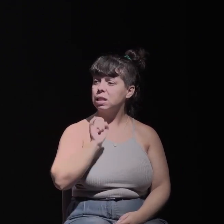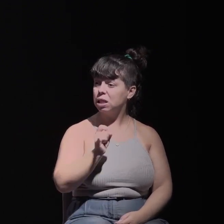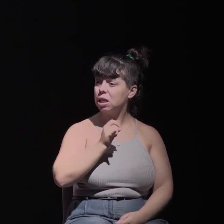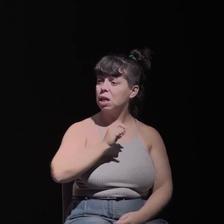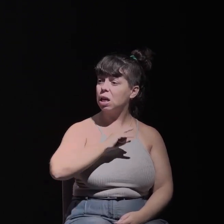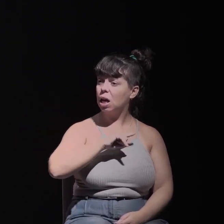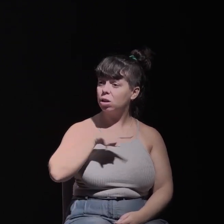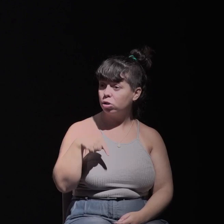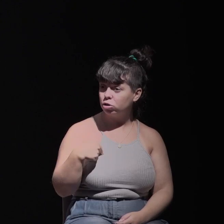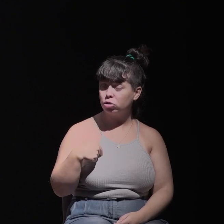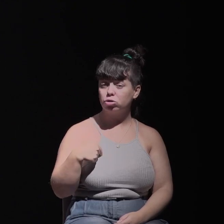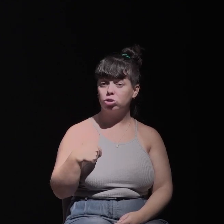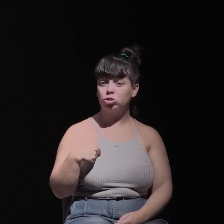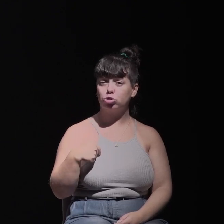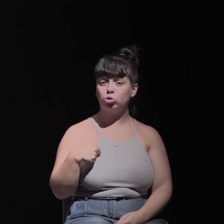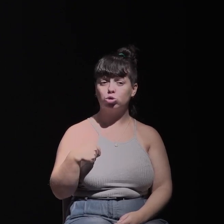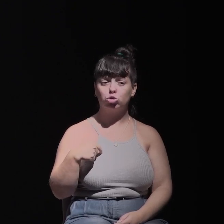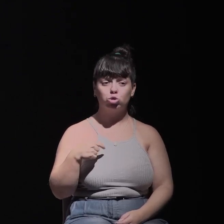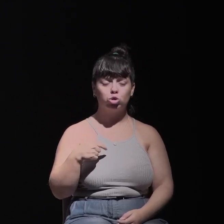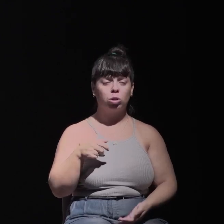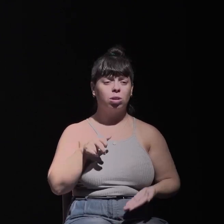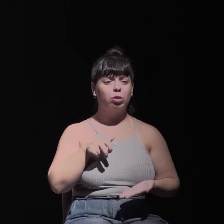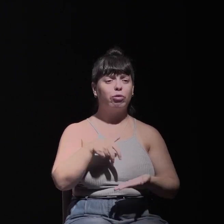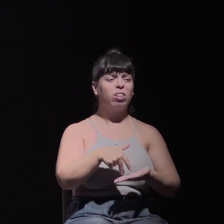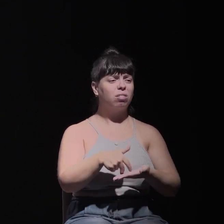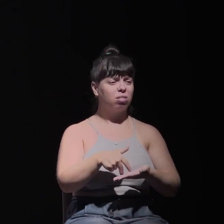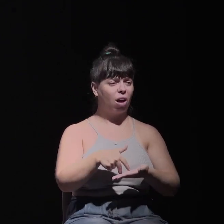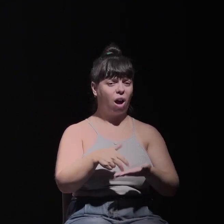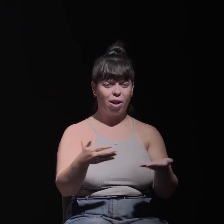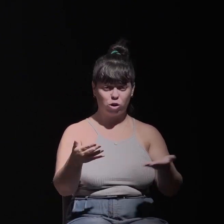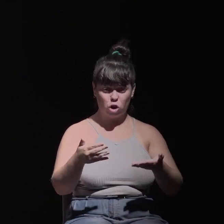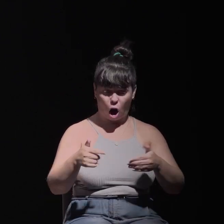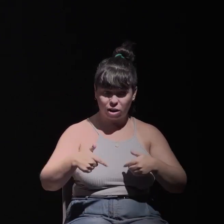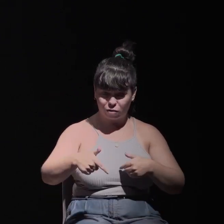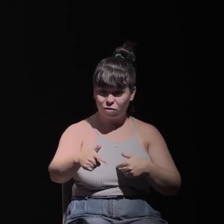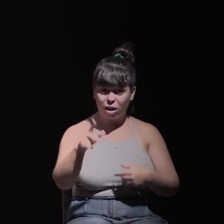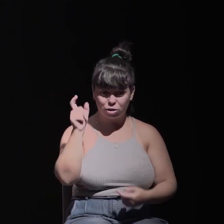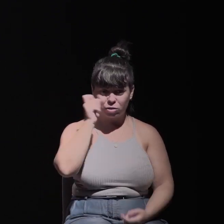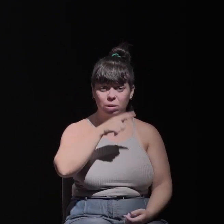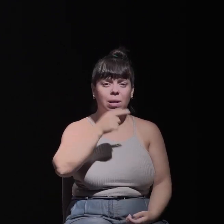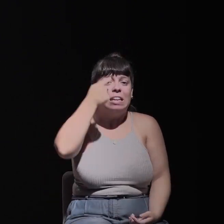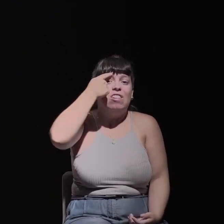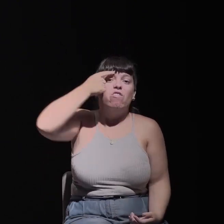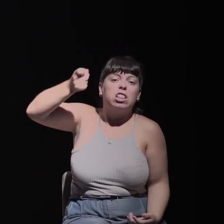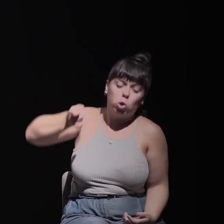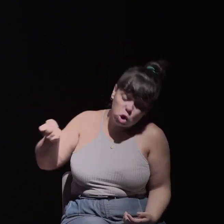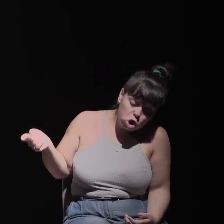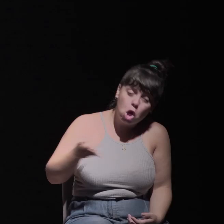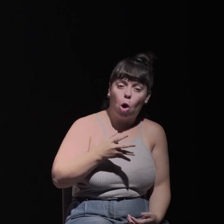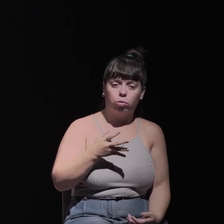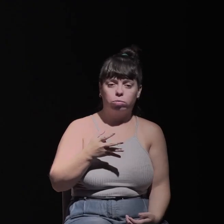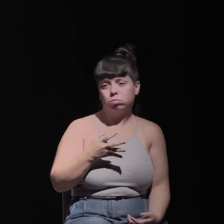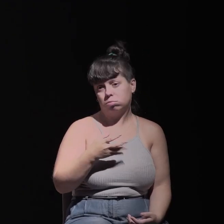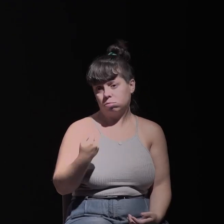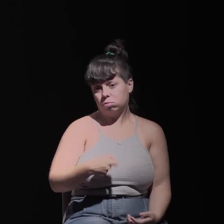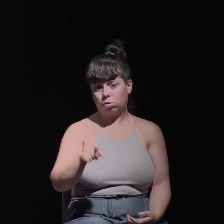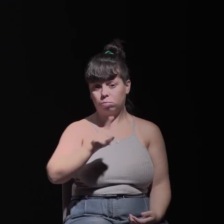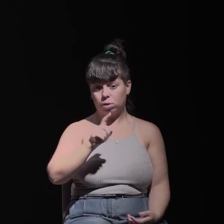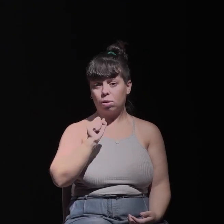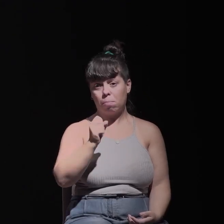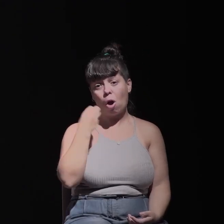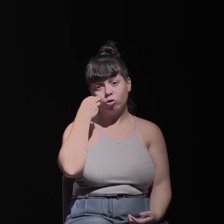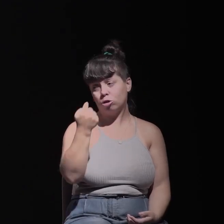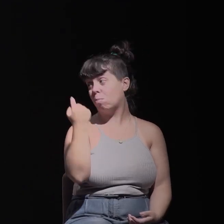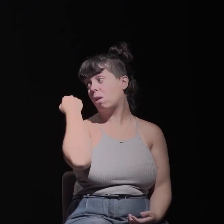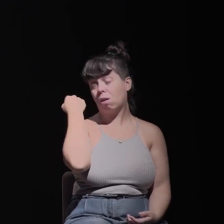dispondo a enfrentar tempos difíceis, a gente não precisa ficar inventando a roda toda hora, né? A gente pode buscar